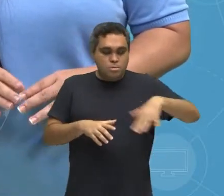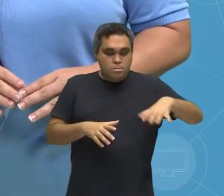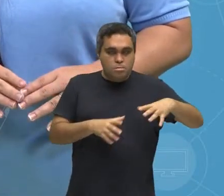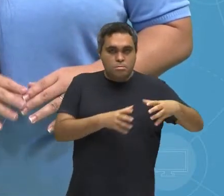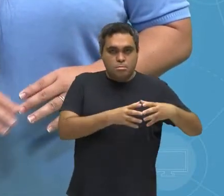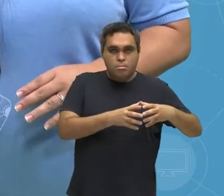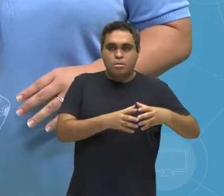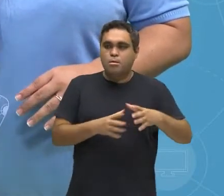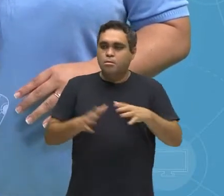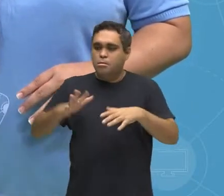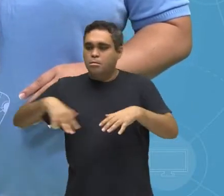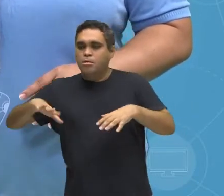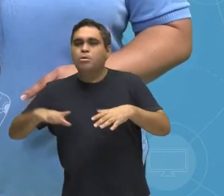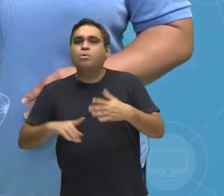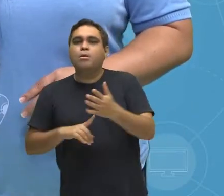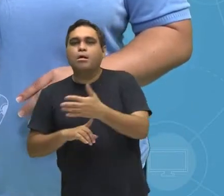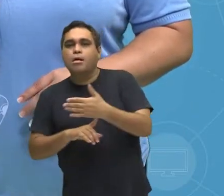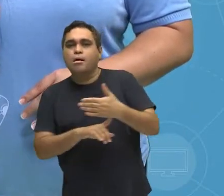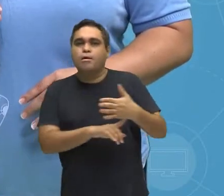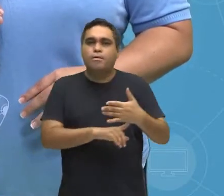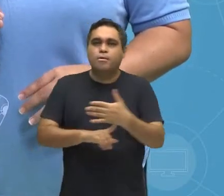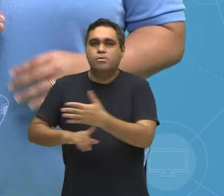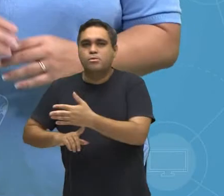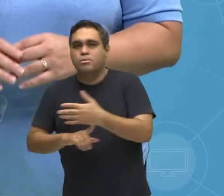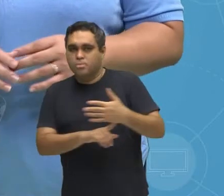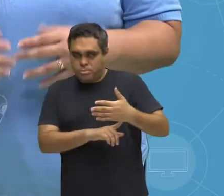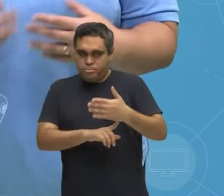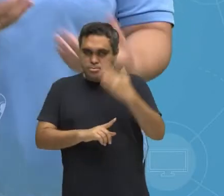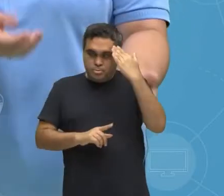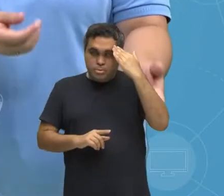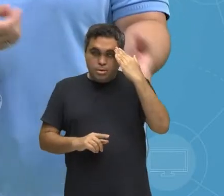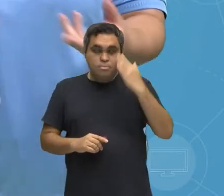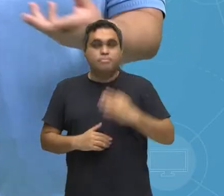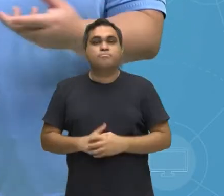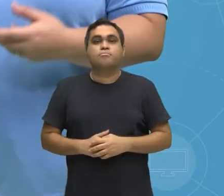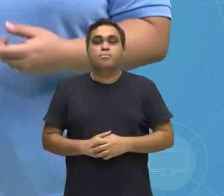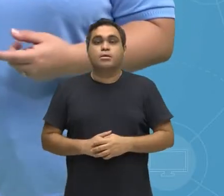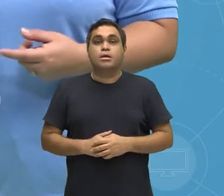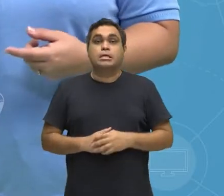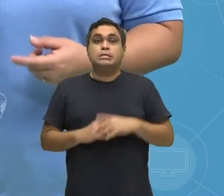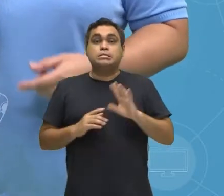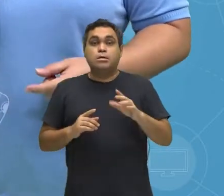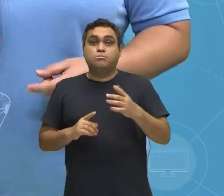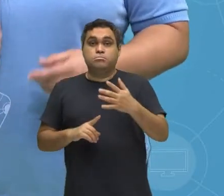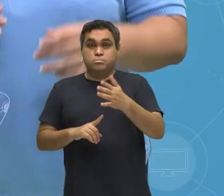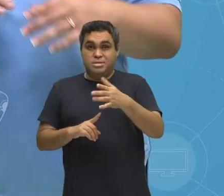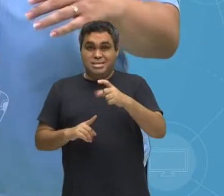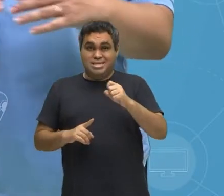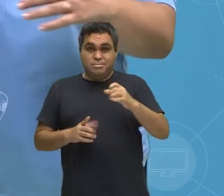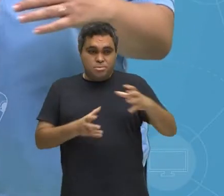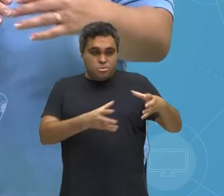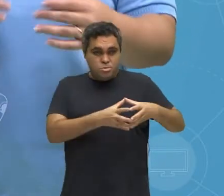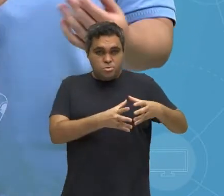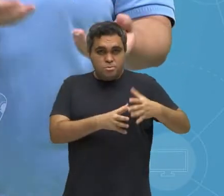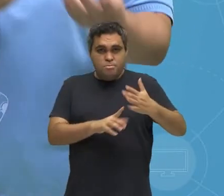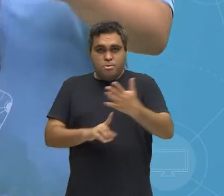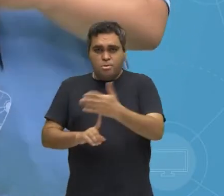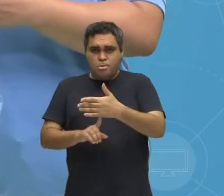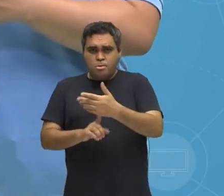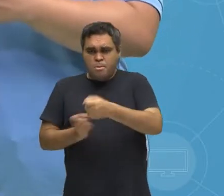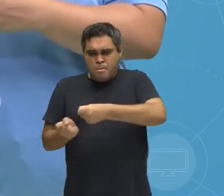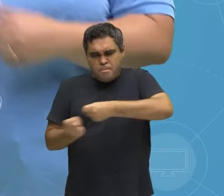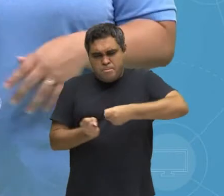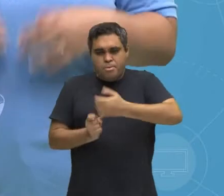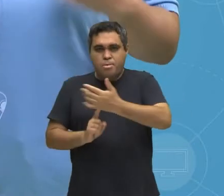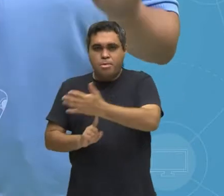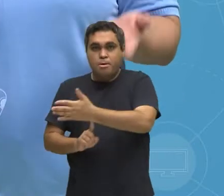tá bom? Então, cada equipe que conseguir trazer a fita, né, que está ali no meio do cabo